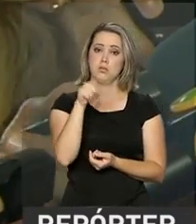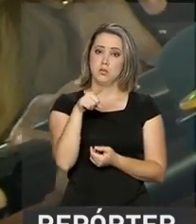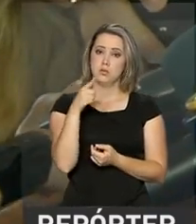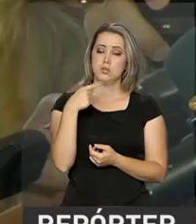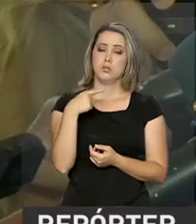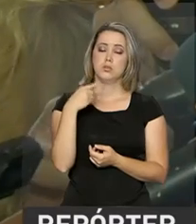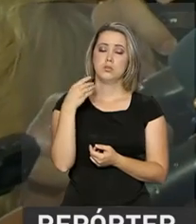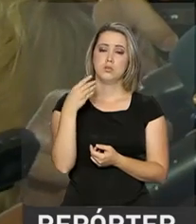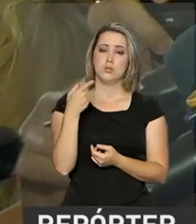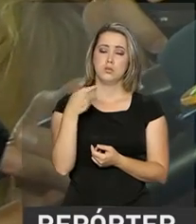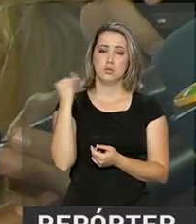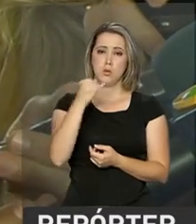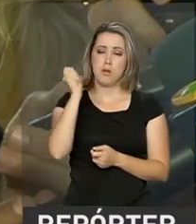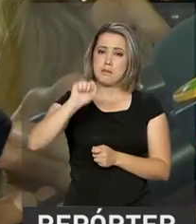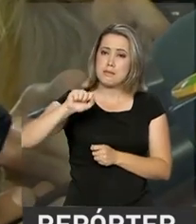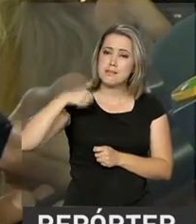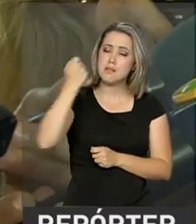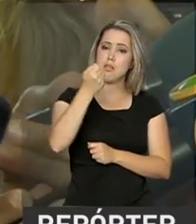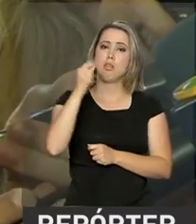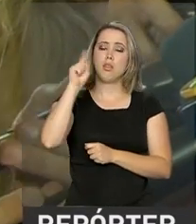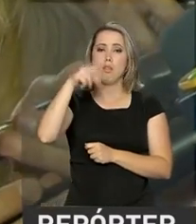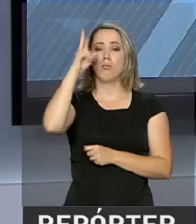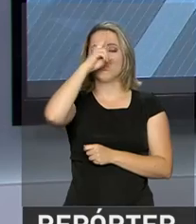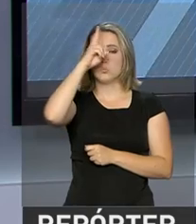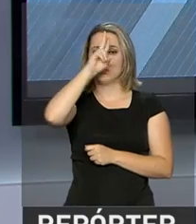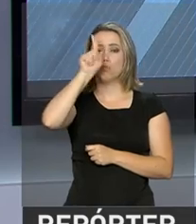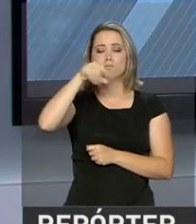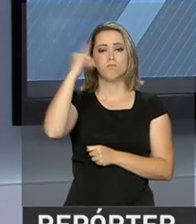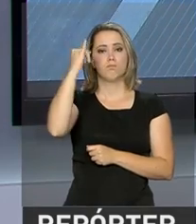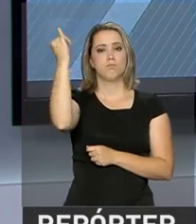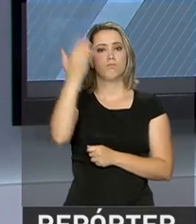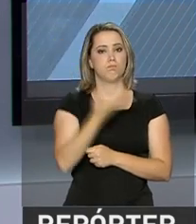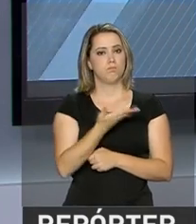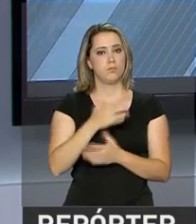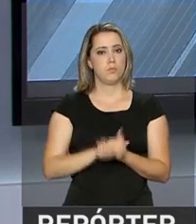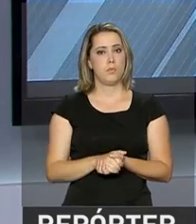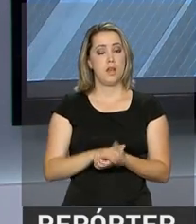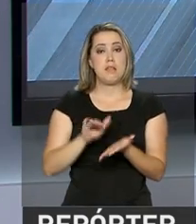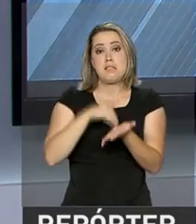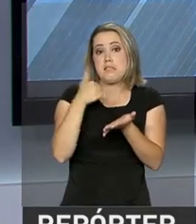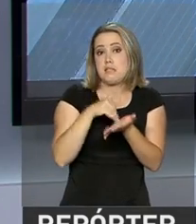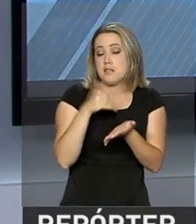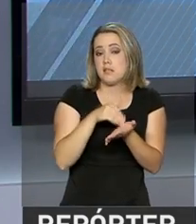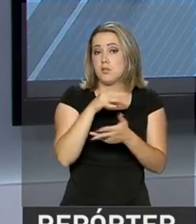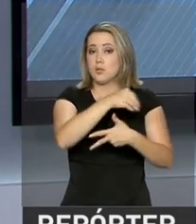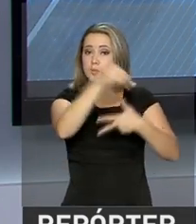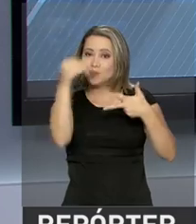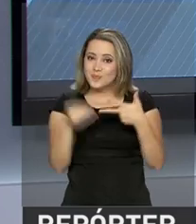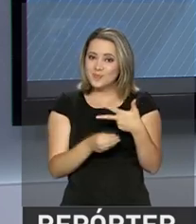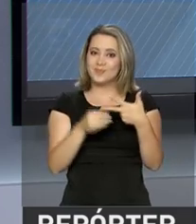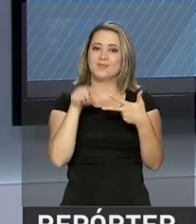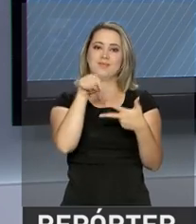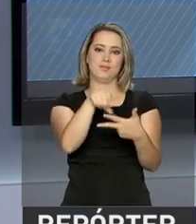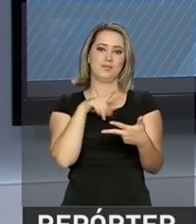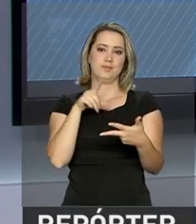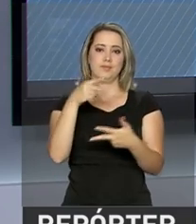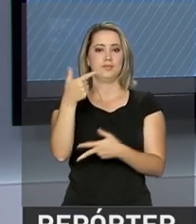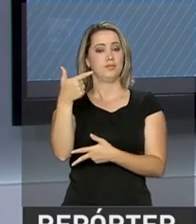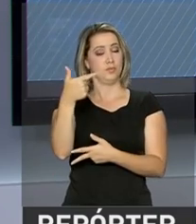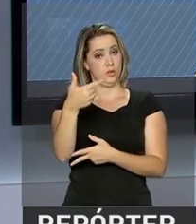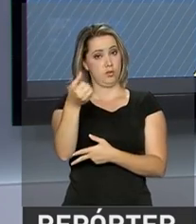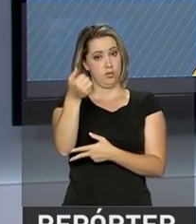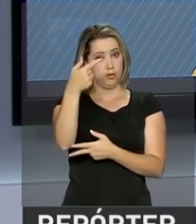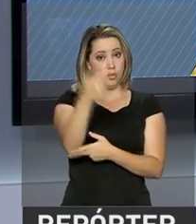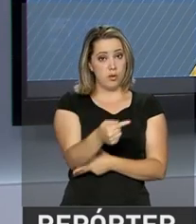efeito importante de simbolismo e deve ser exaltado. E as inscrições para o Enem, o Exame Nacional do Ensino Médio